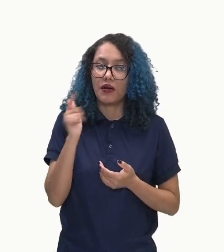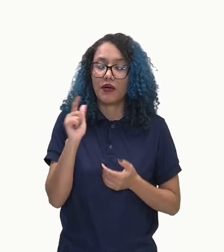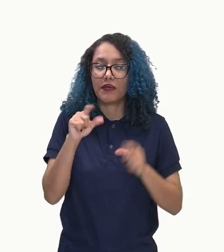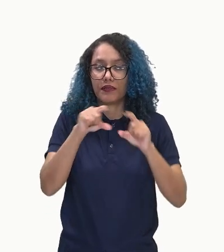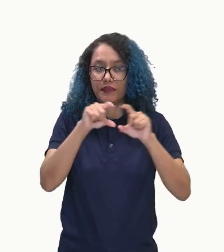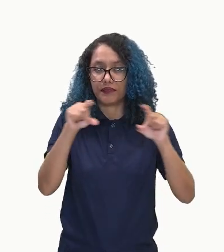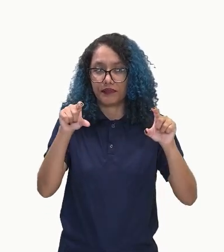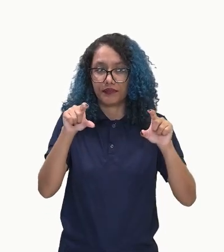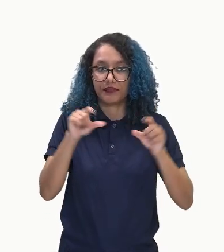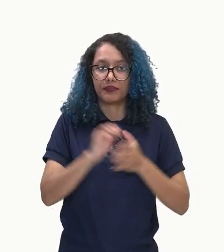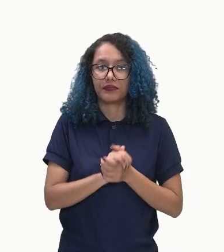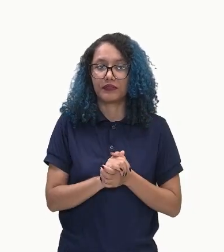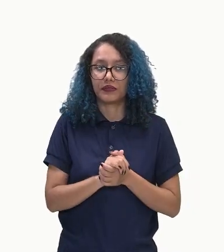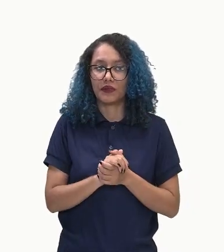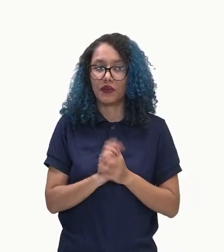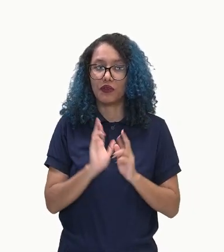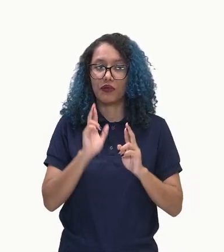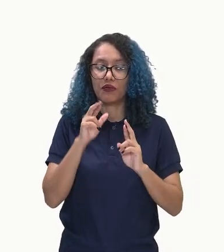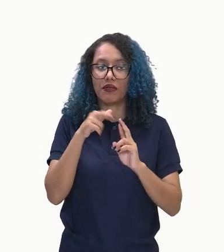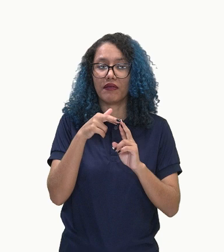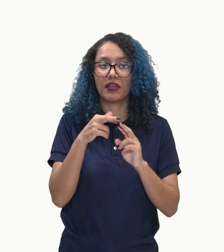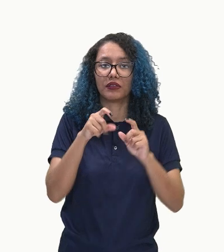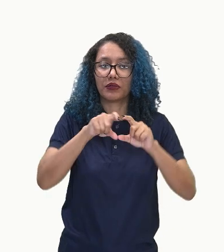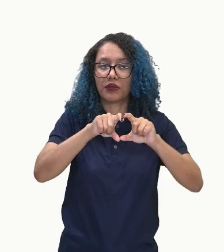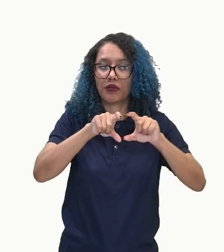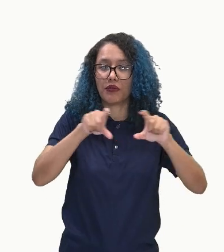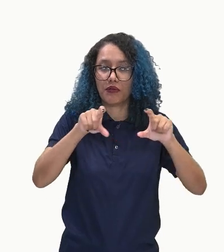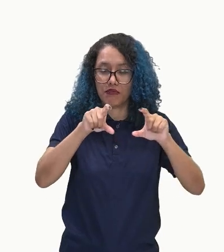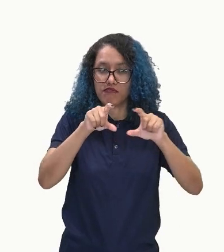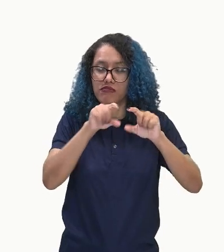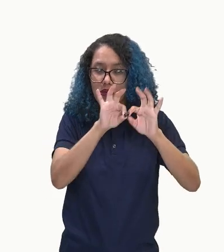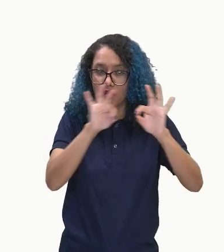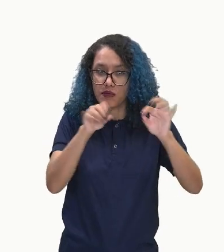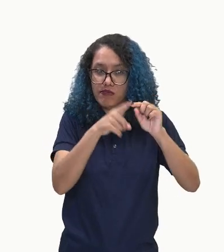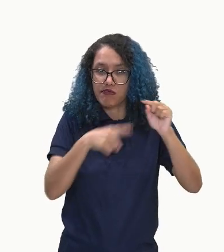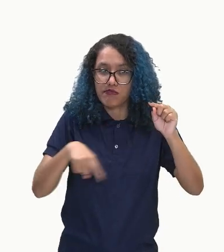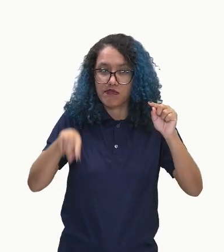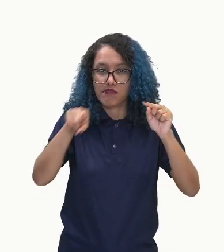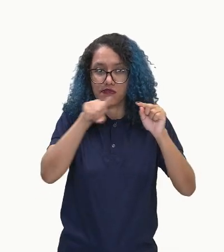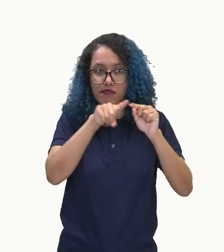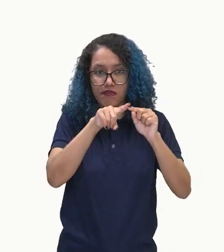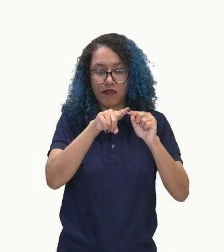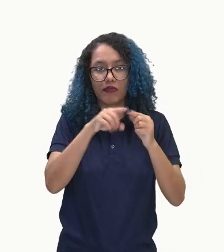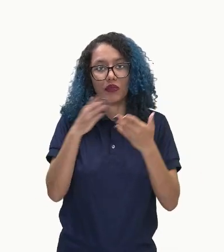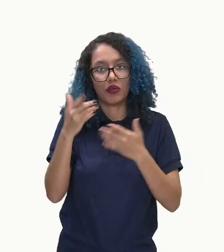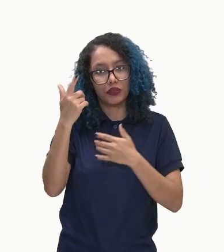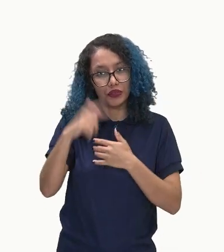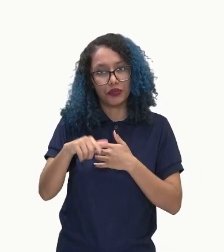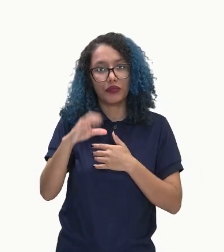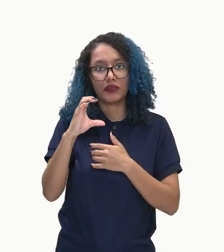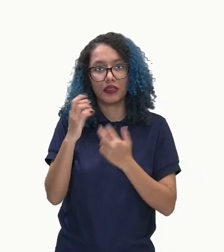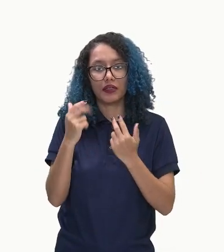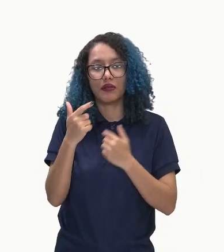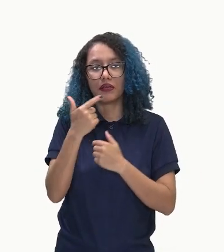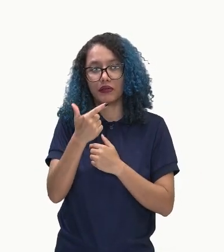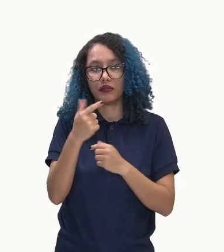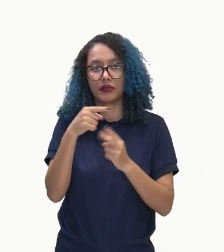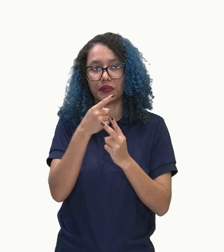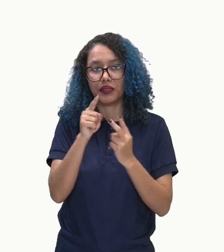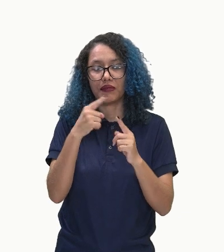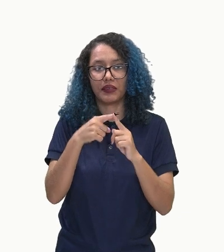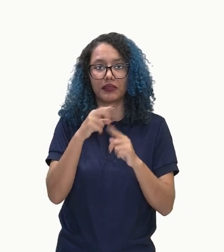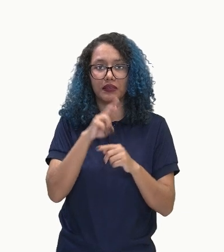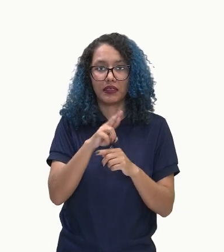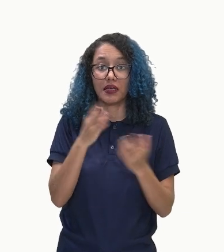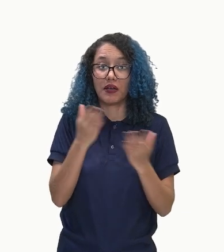circunferência. O comprimento da circunferência é igual a 2π vezes r, isso aqui é só para a gente memorizar, porque agora